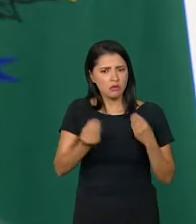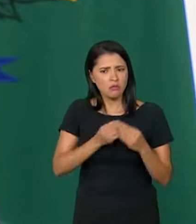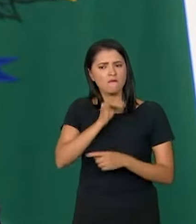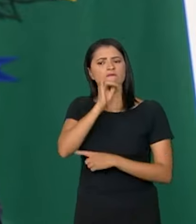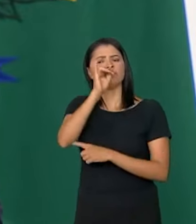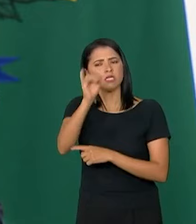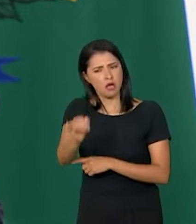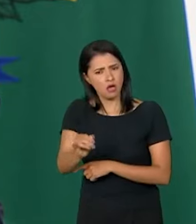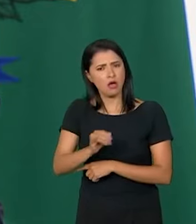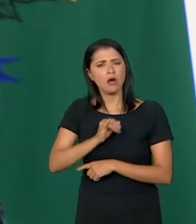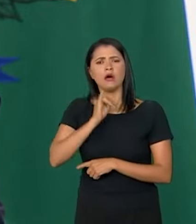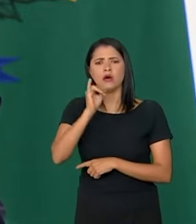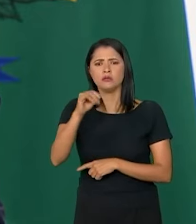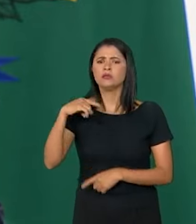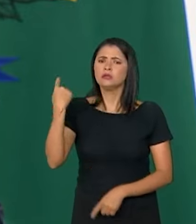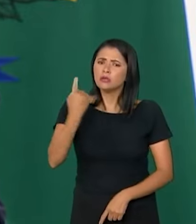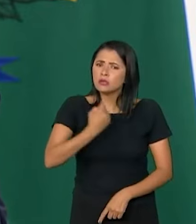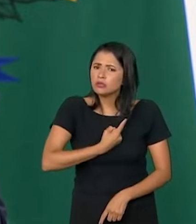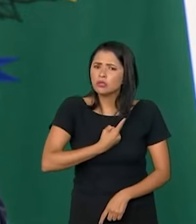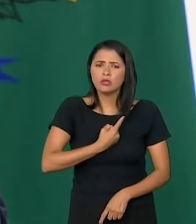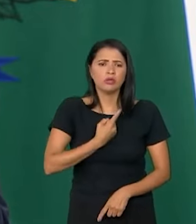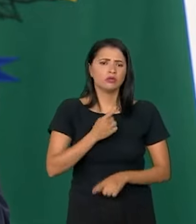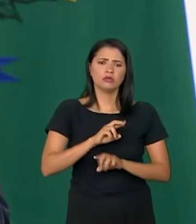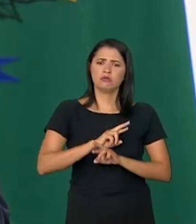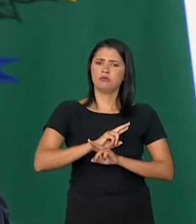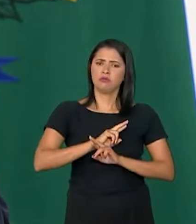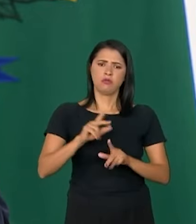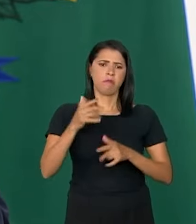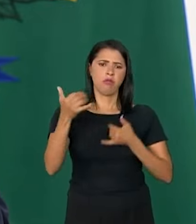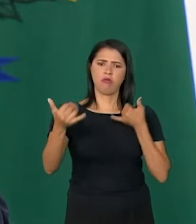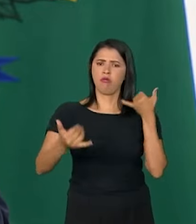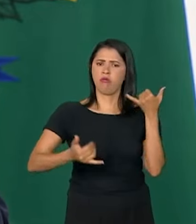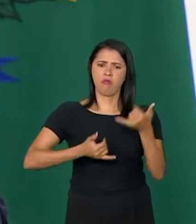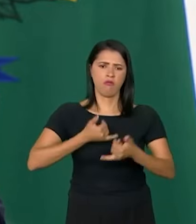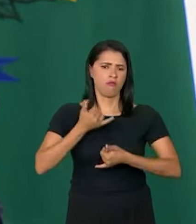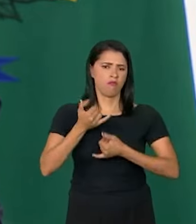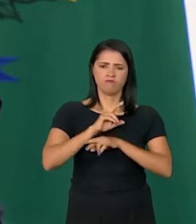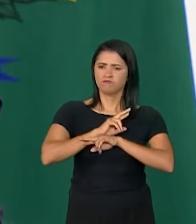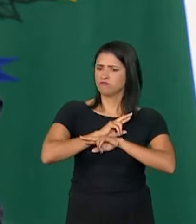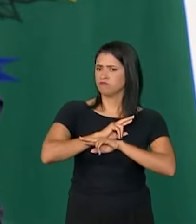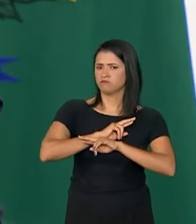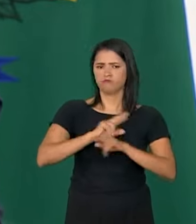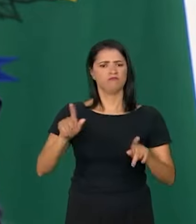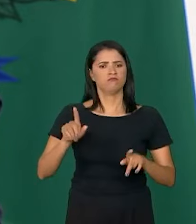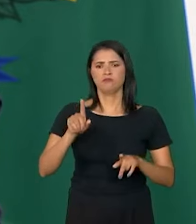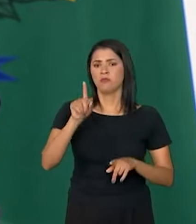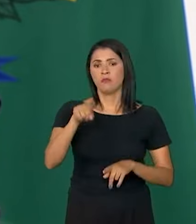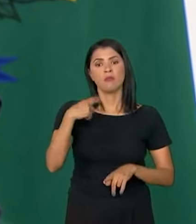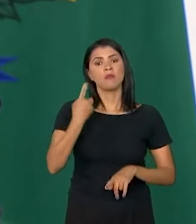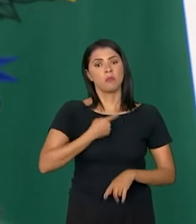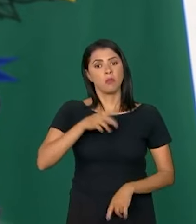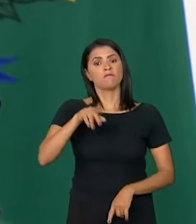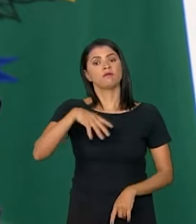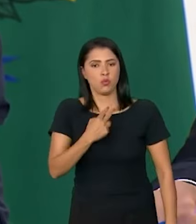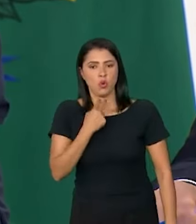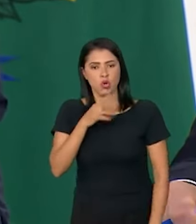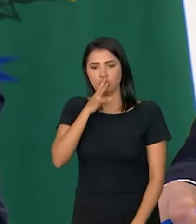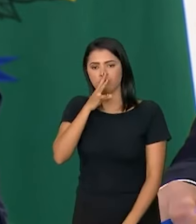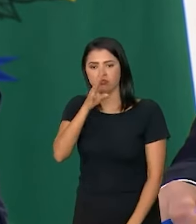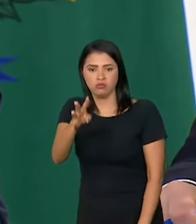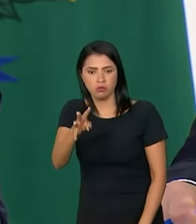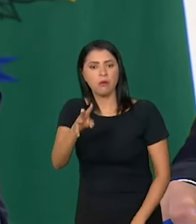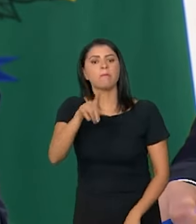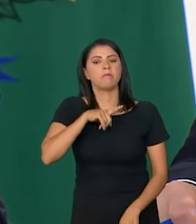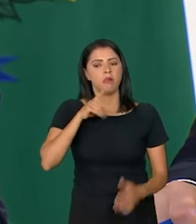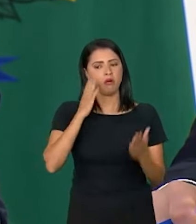avisadas de que a gente não está para brincadeira que a gente vai levar muito a sério é